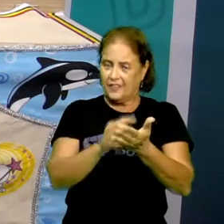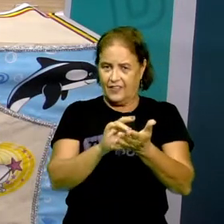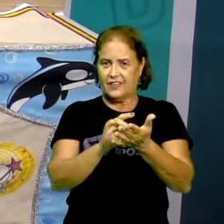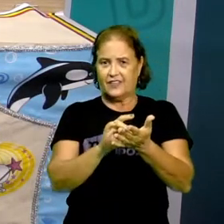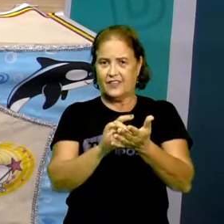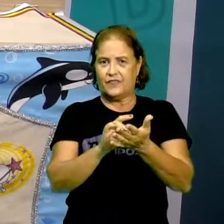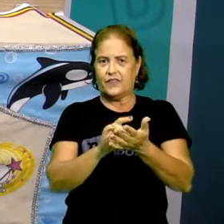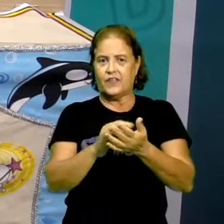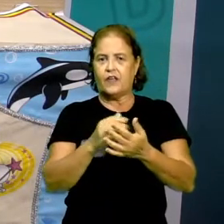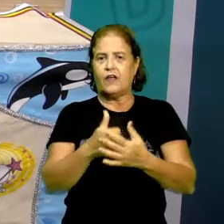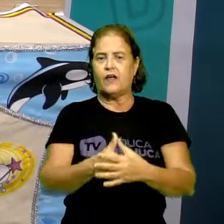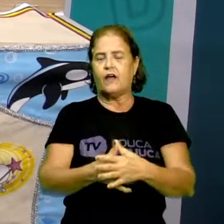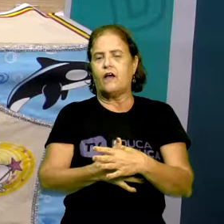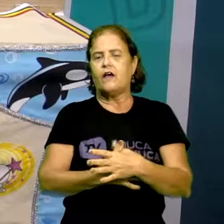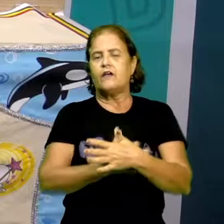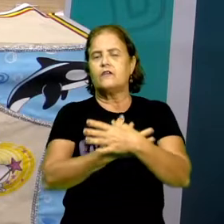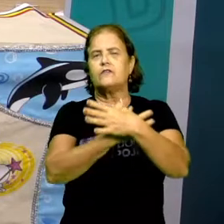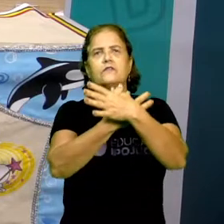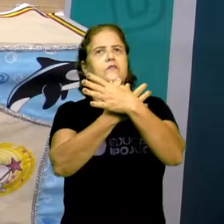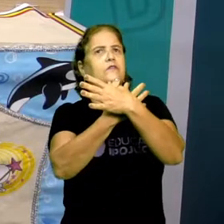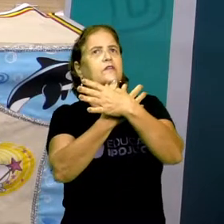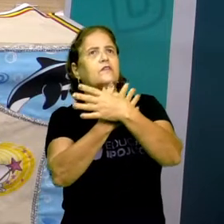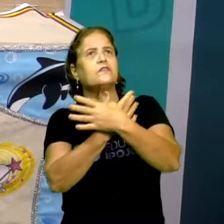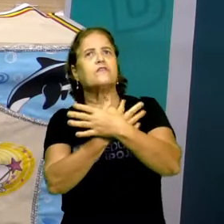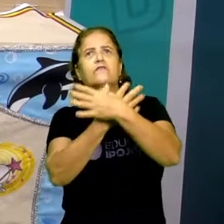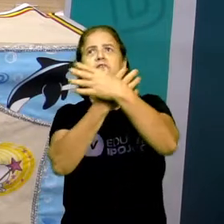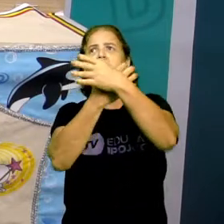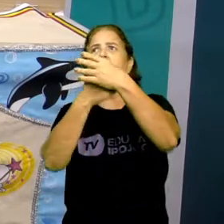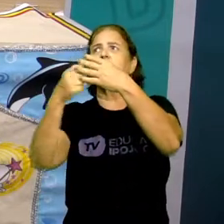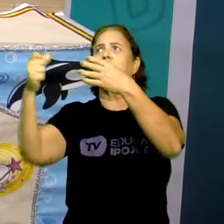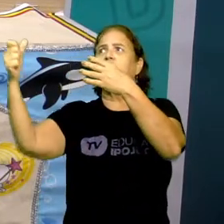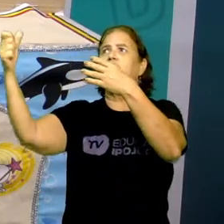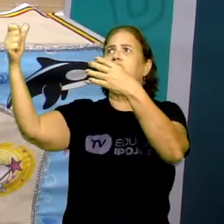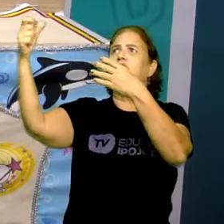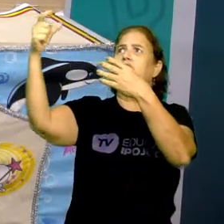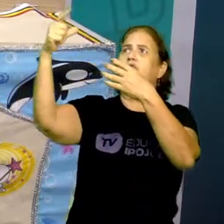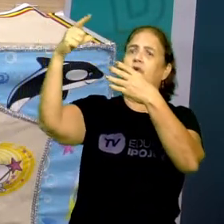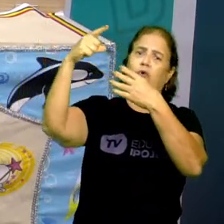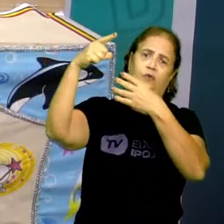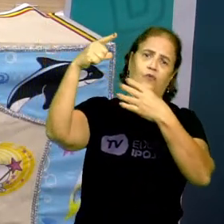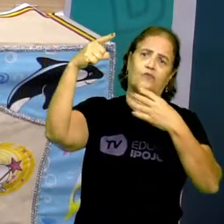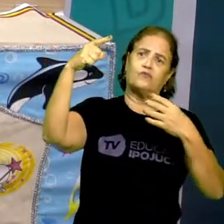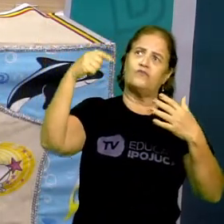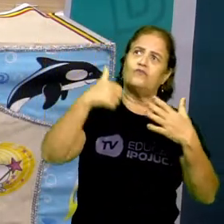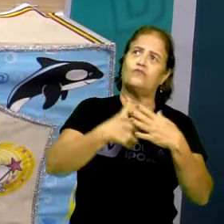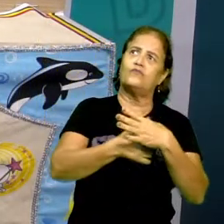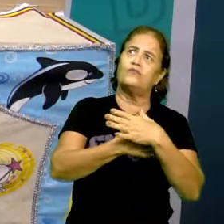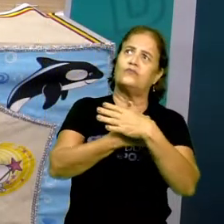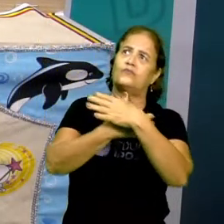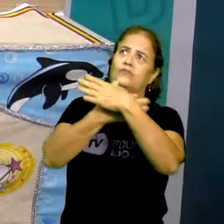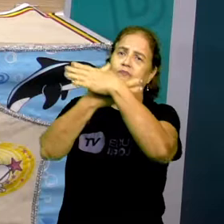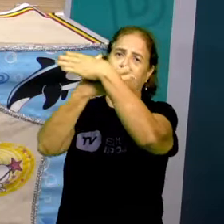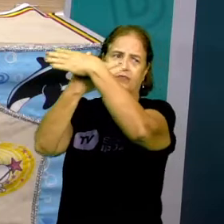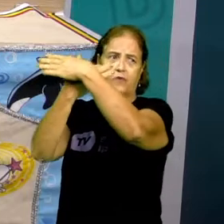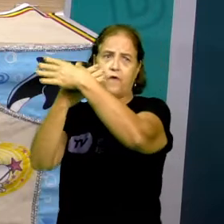minhas asas me levam para o sol. Olha aqui como a largada ficou